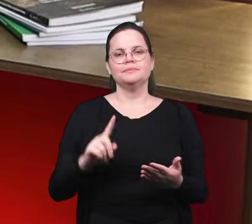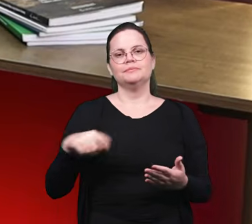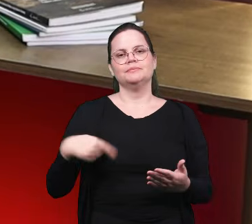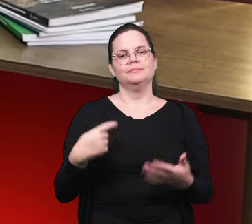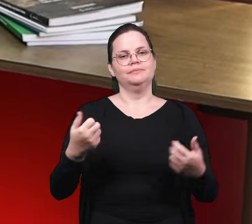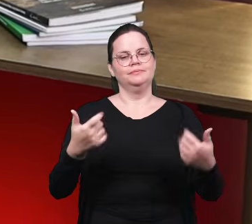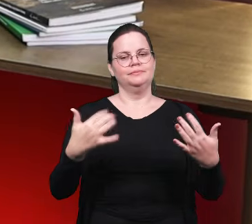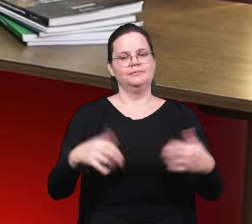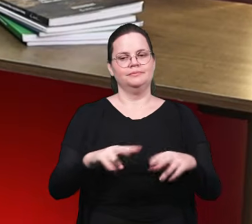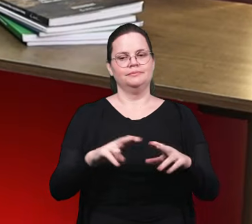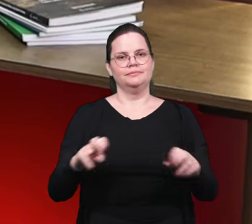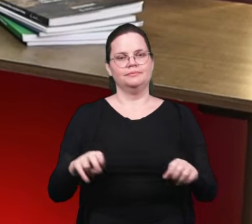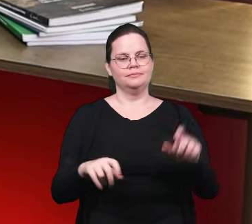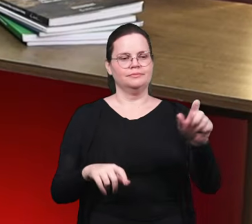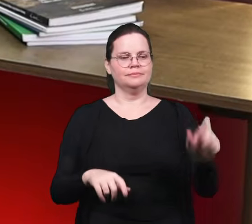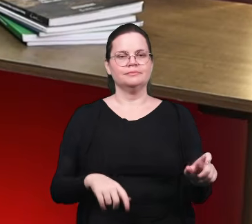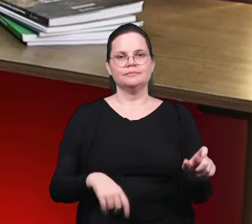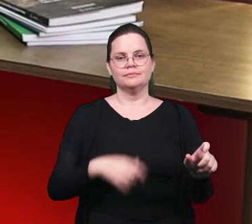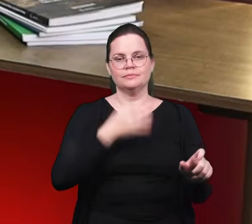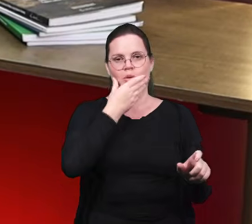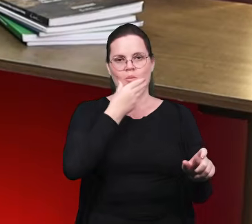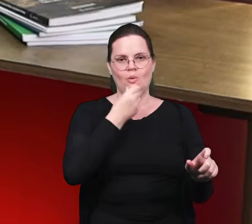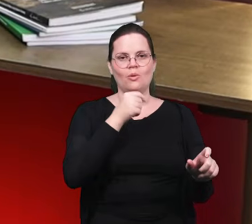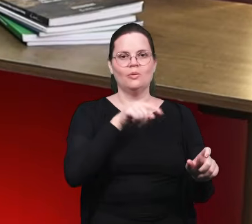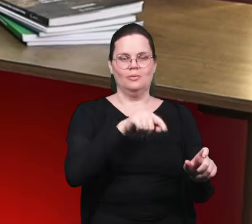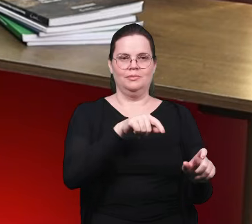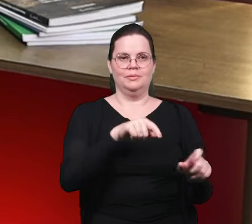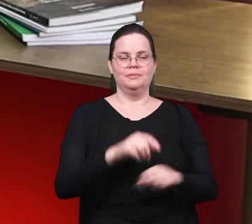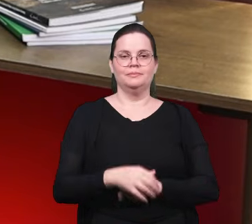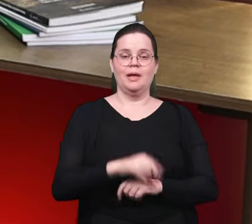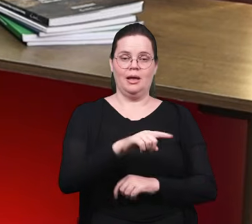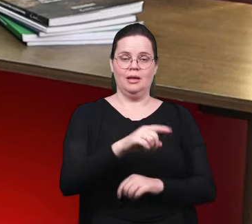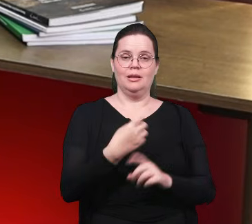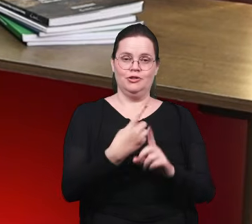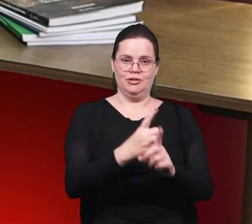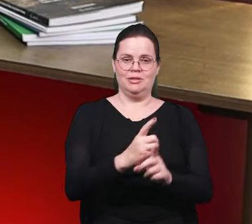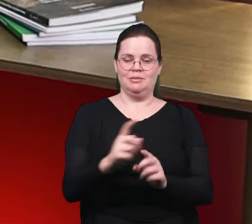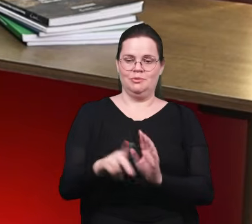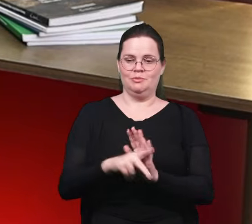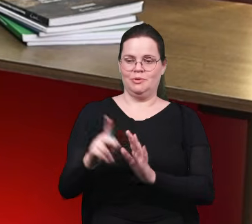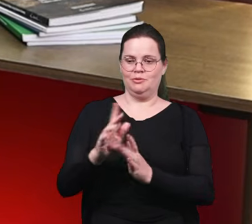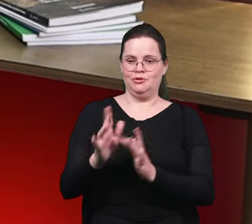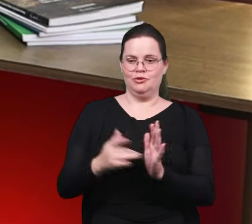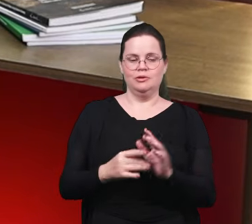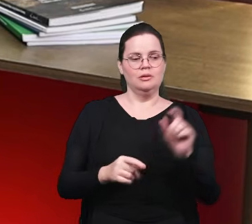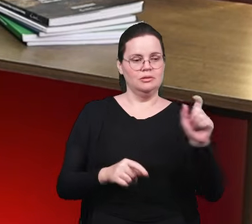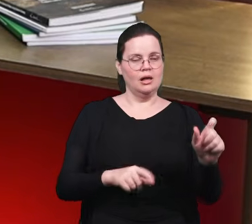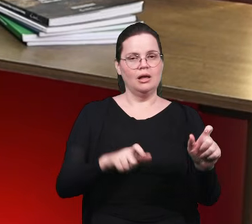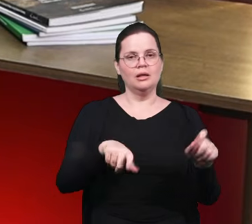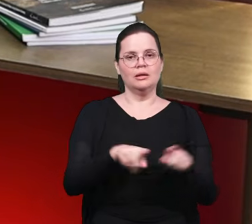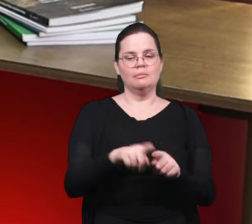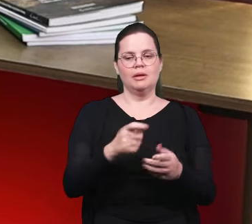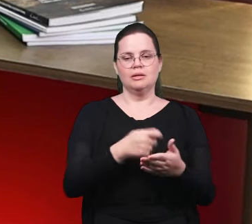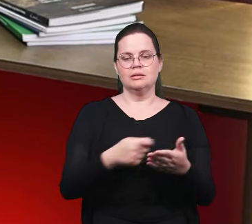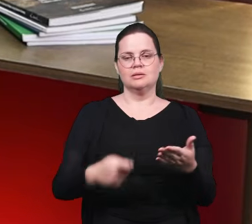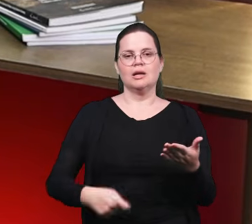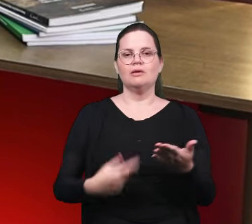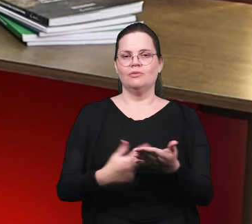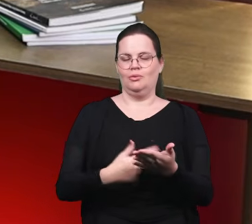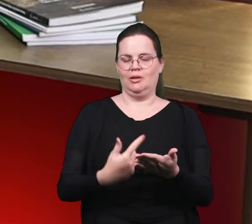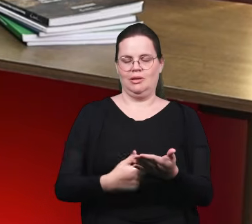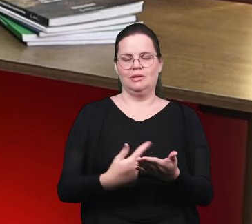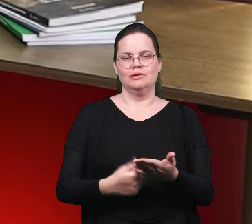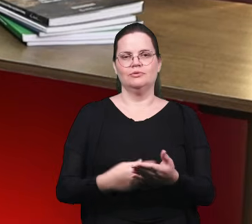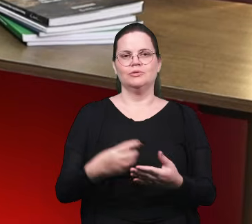um homem, né? E além de discípulo de Jesus, ele vai ser um dos escritores de um dos evangelhos,